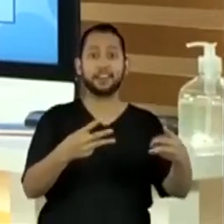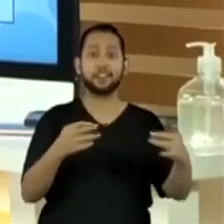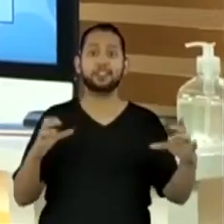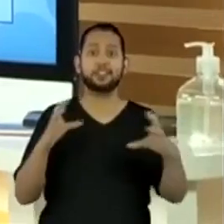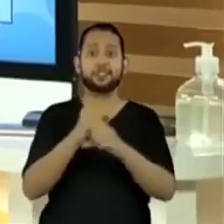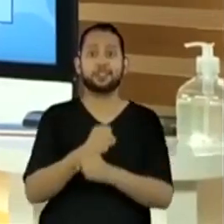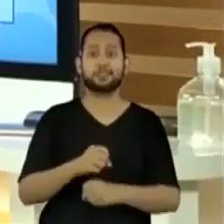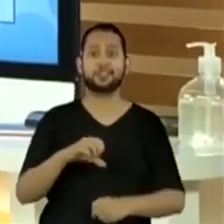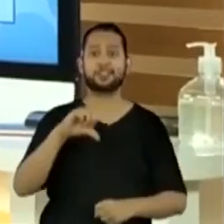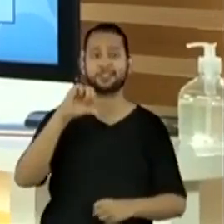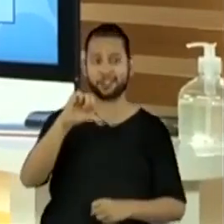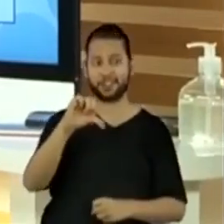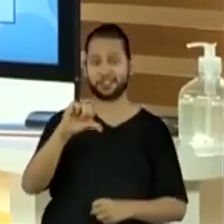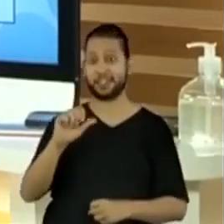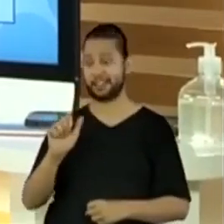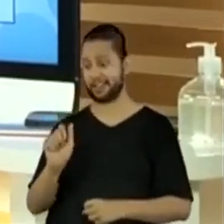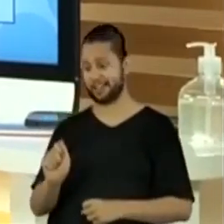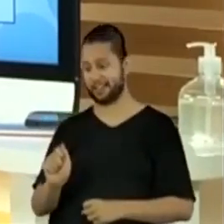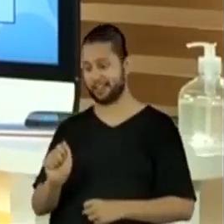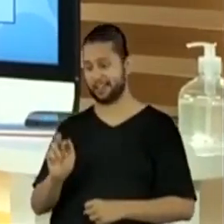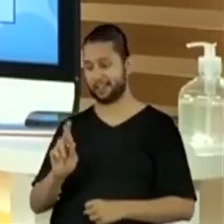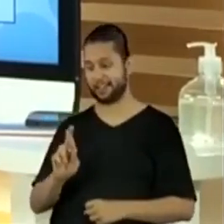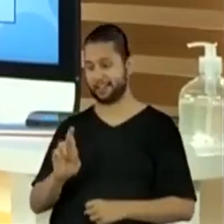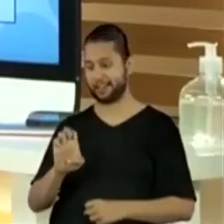arestas. E vértices?